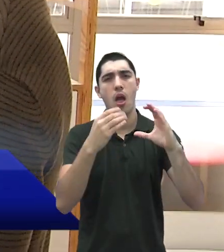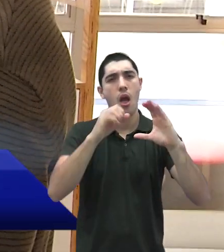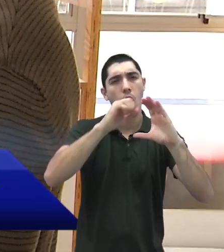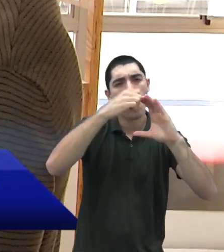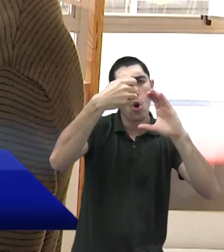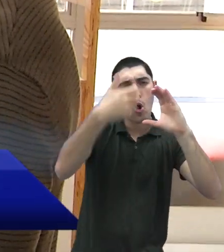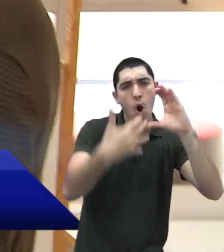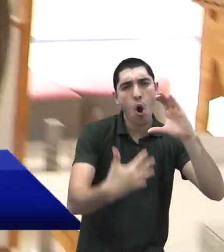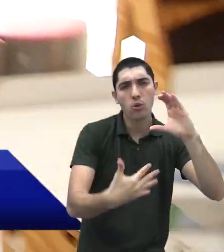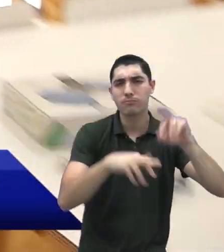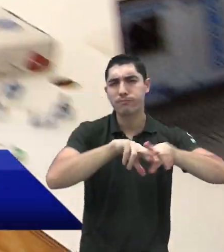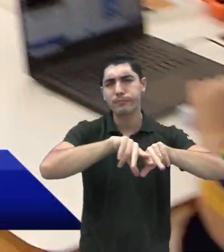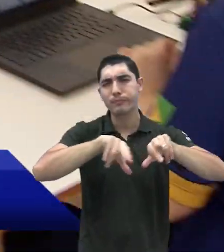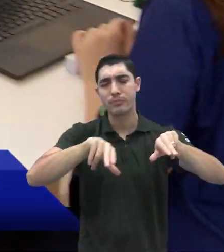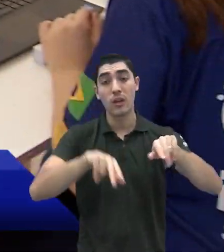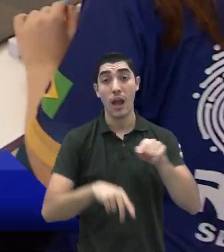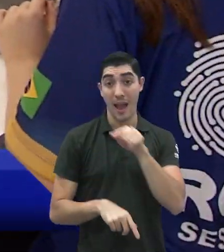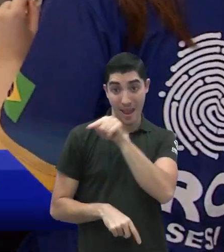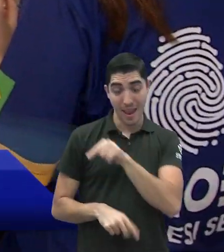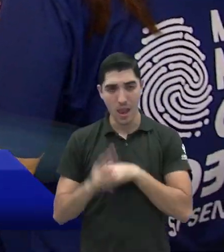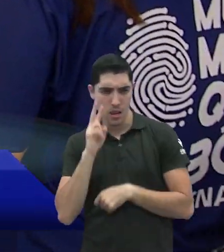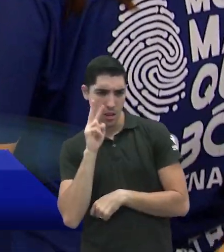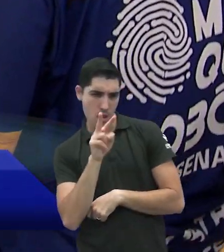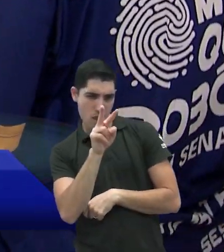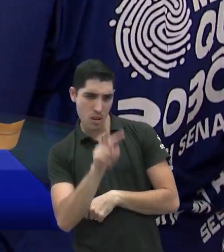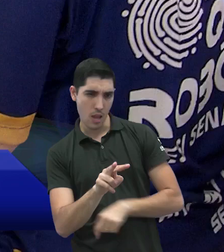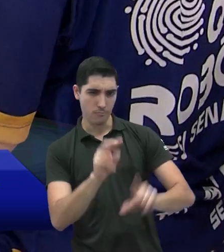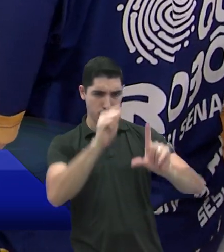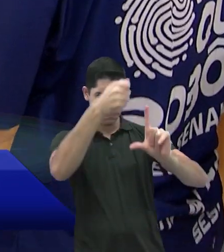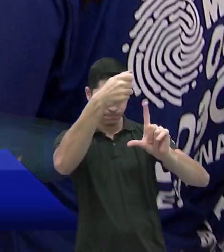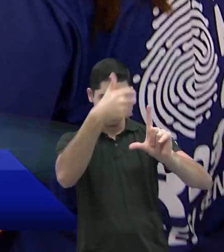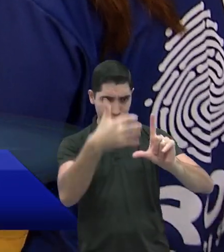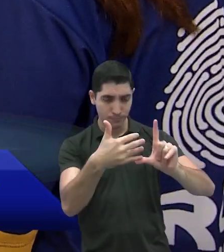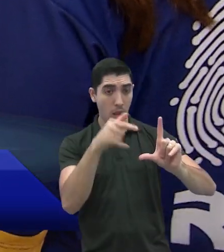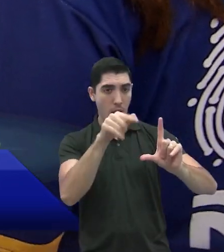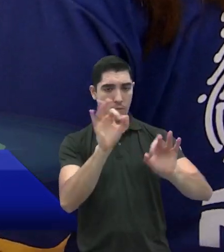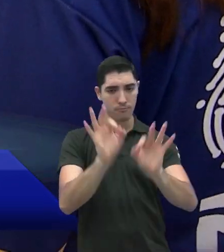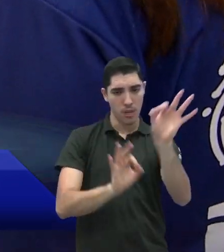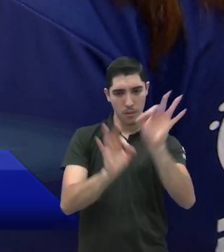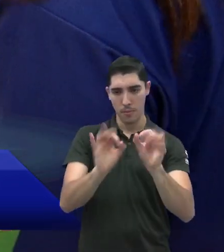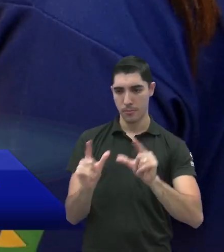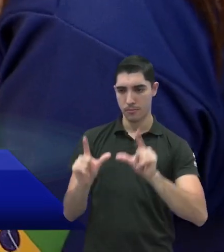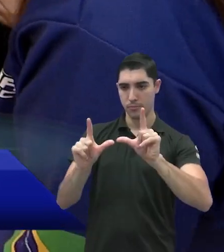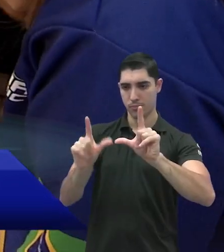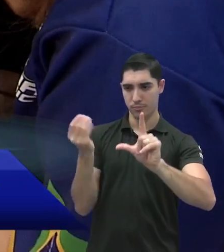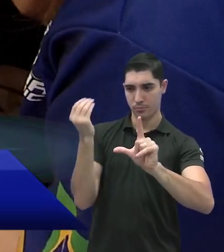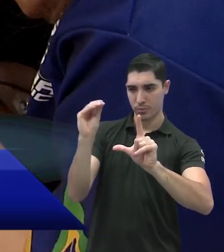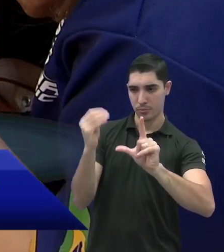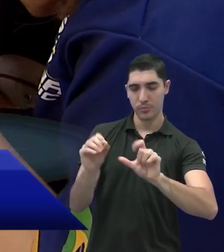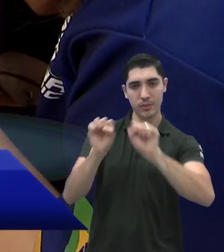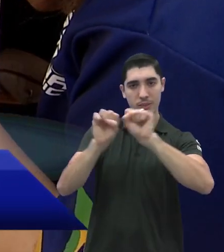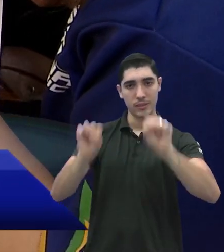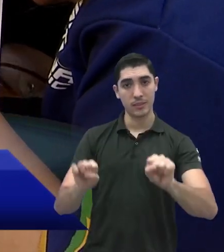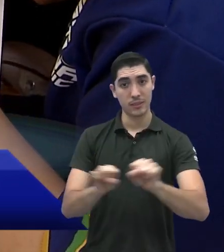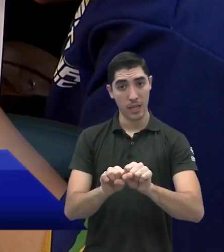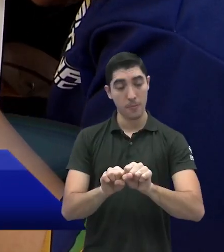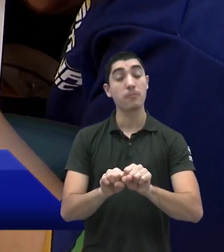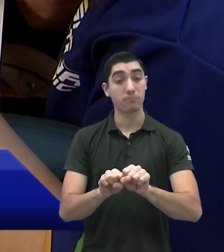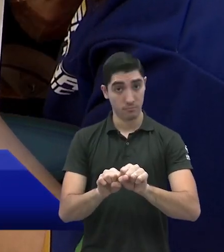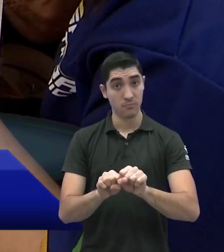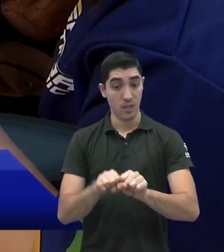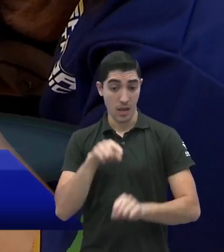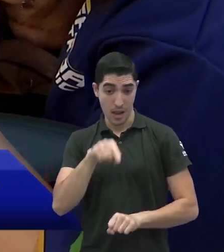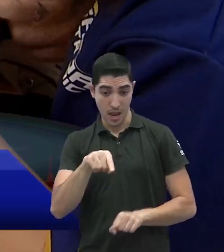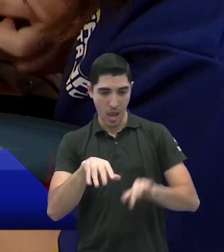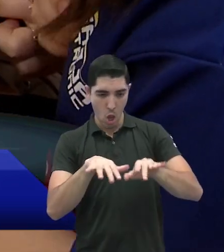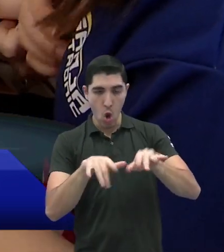vão pegar aquela ideia deles, que eles vão pôr no papel, e transformar num código de programa que vai fazer